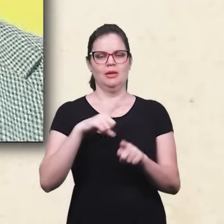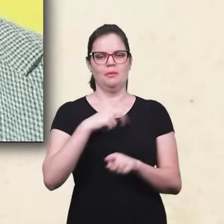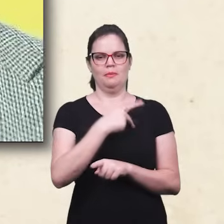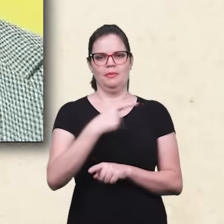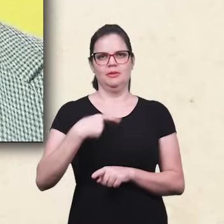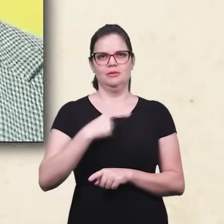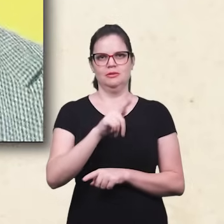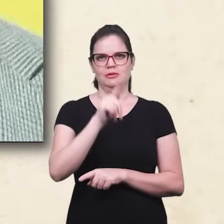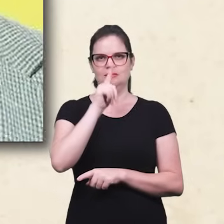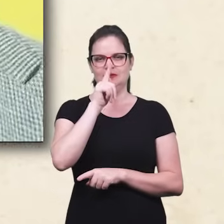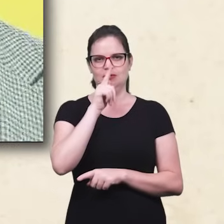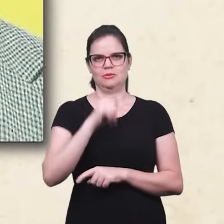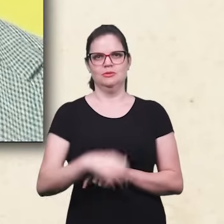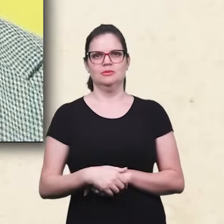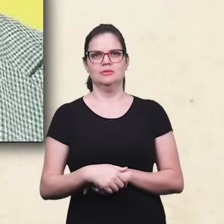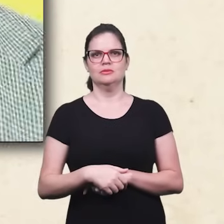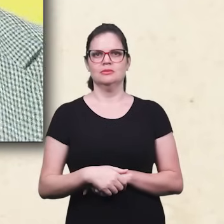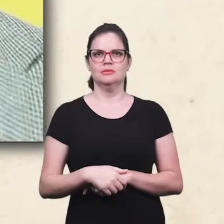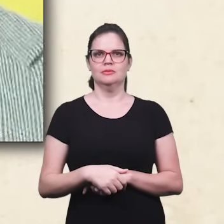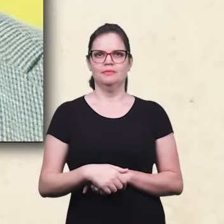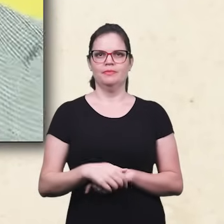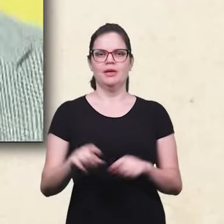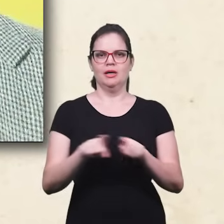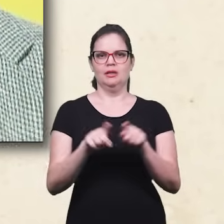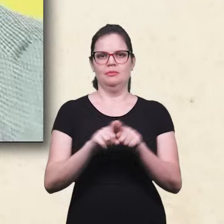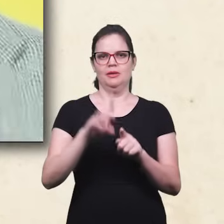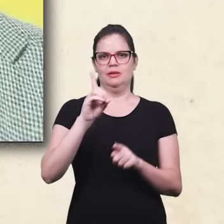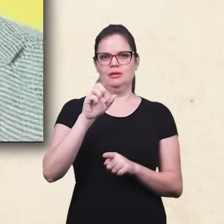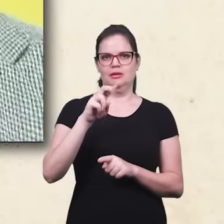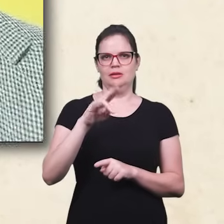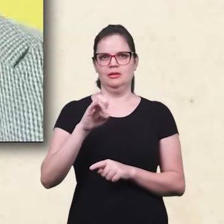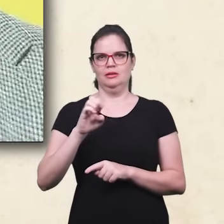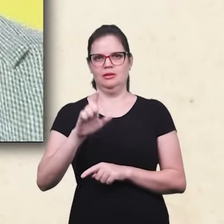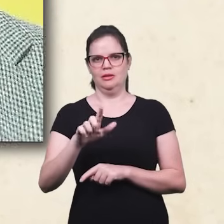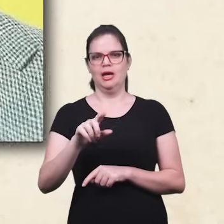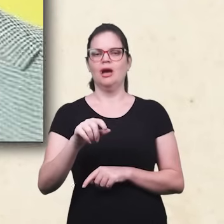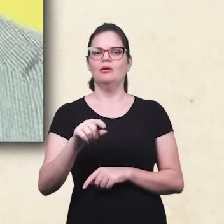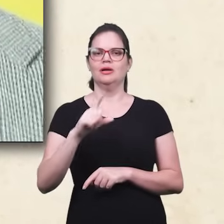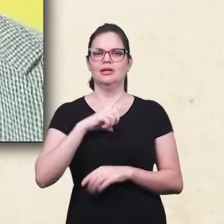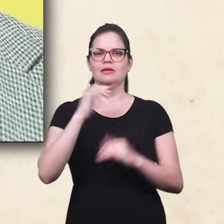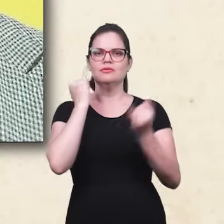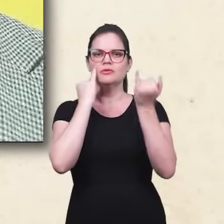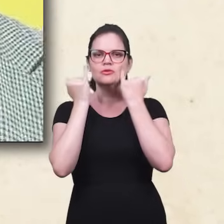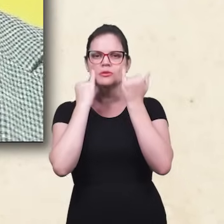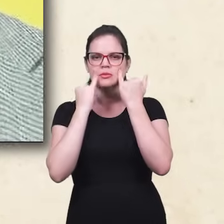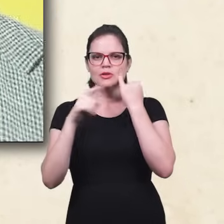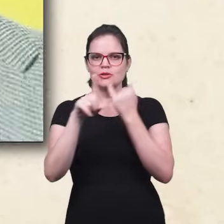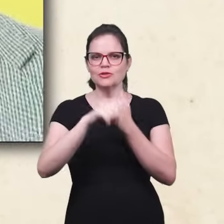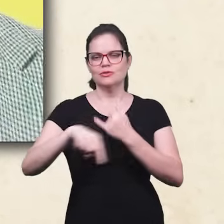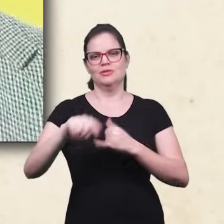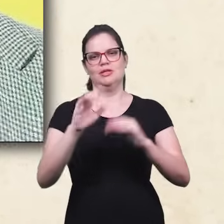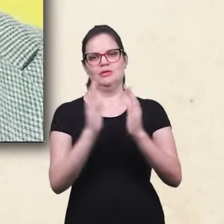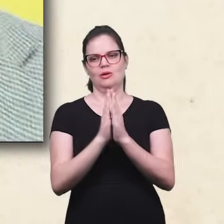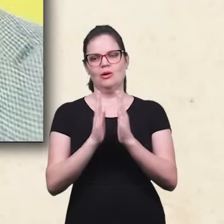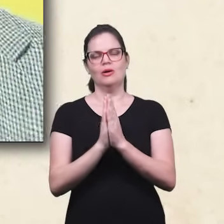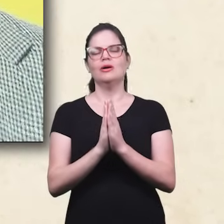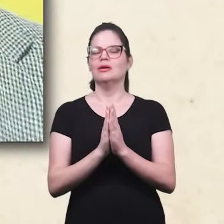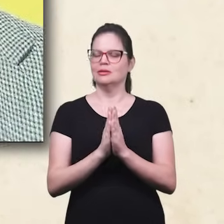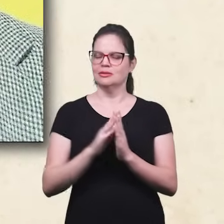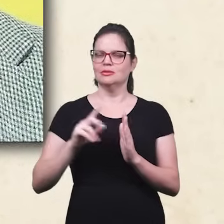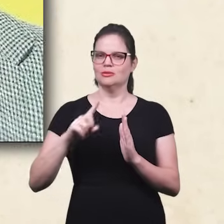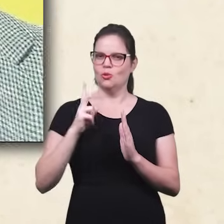Gilson, Daniel Santana, as notícias de que vocês estão a orar por nós. Continue a orar por